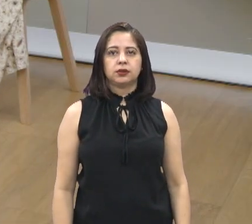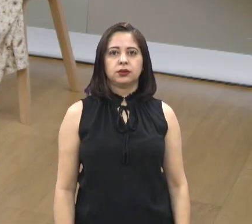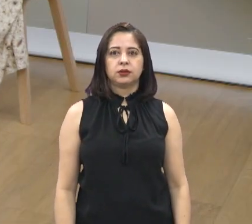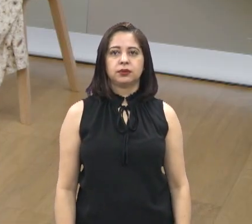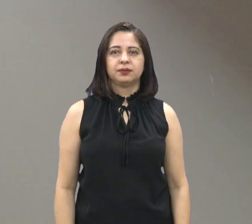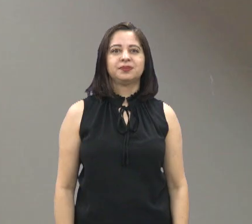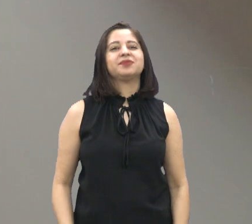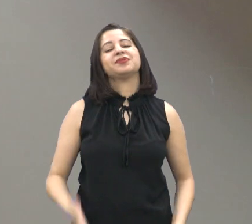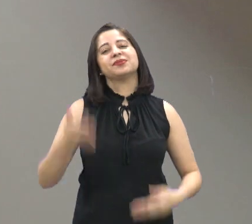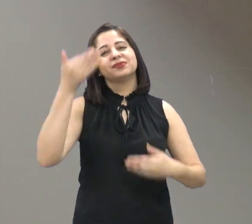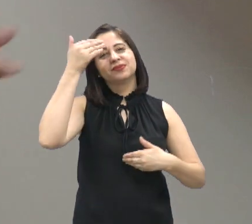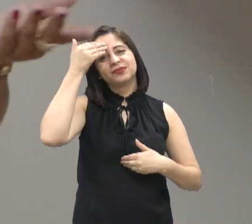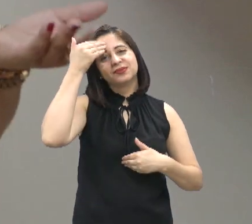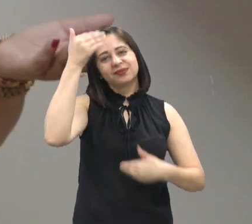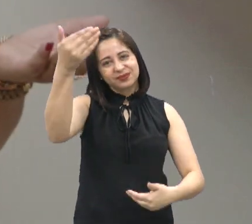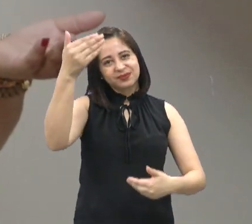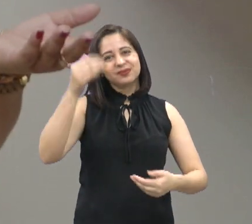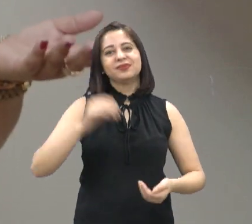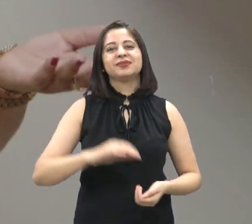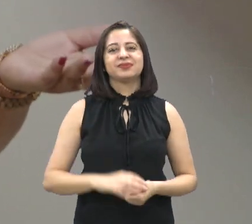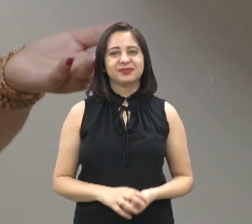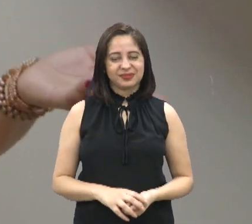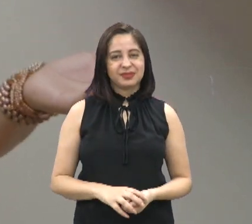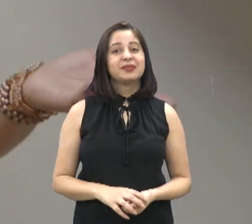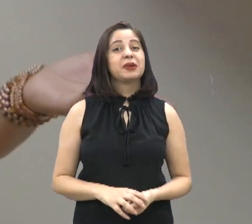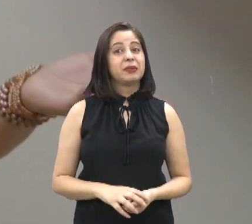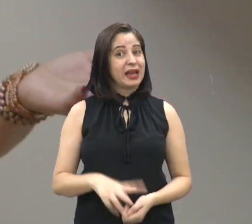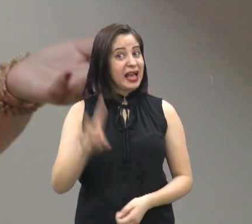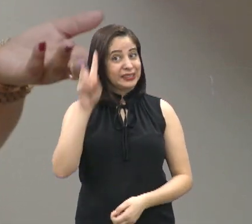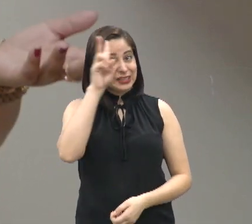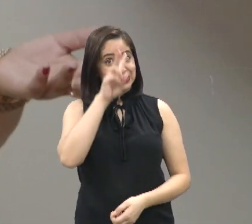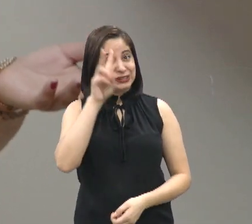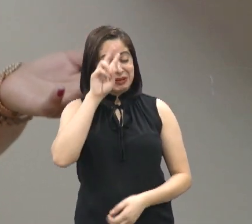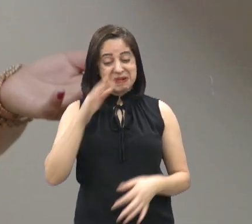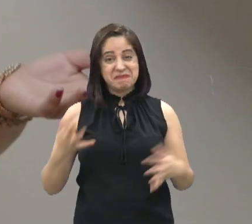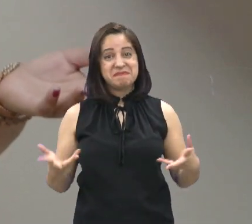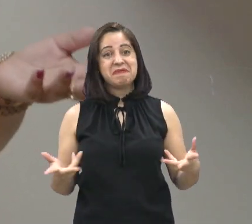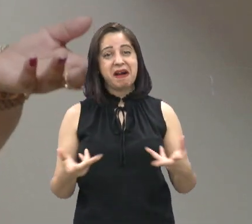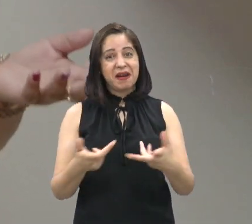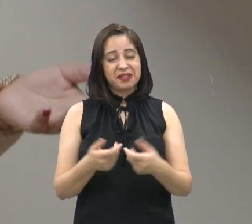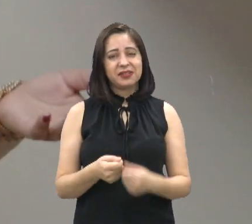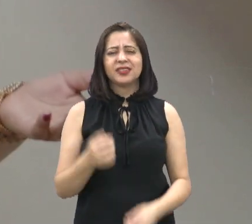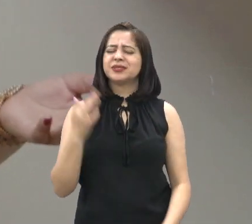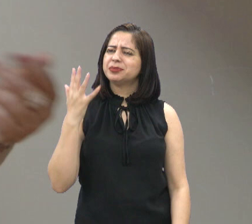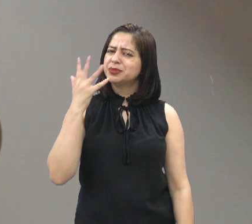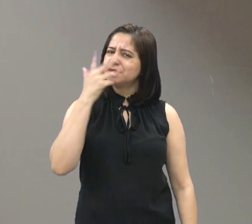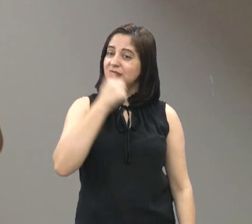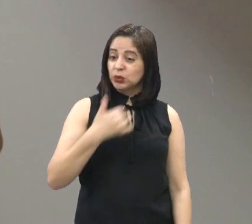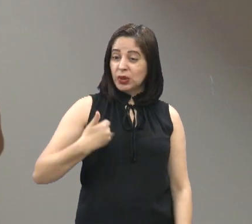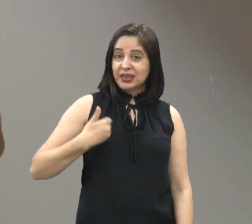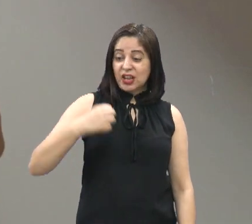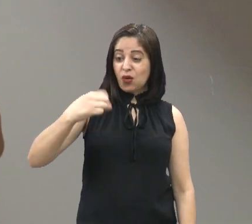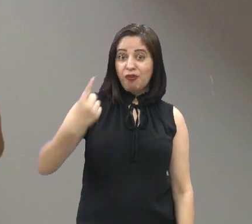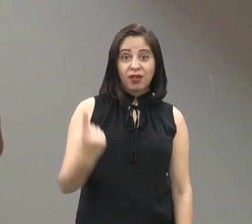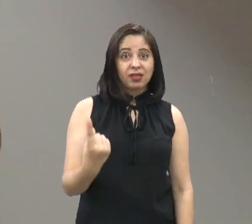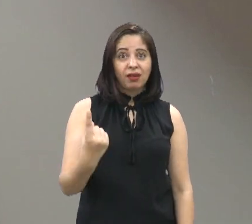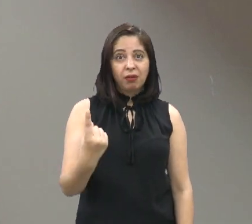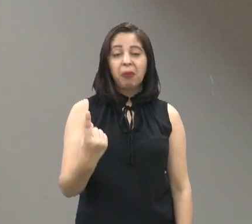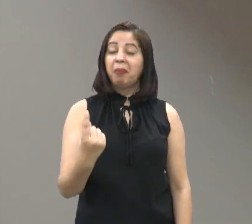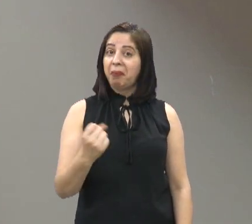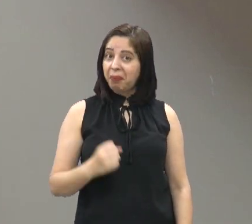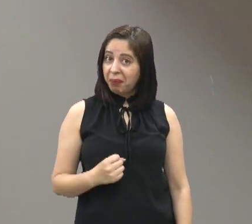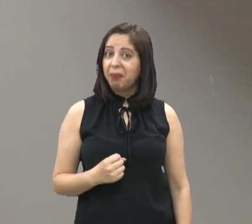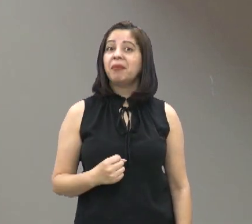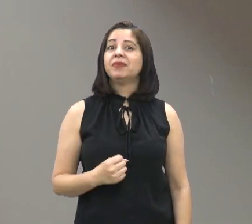Muito obrigada, Lu, compartilhar essa história muito bacana com a gente, né? Que linda, Dona Neide, 91 anos. Olha só, Dona Neide, quero